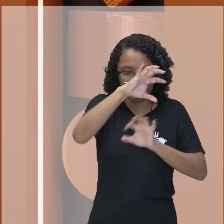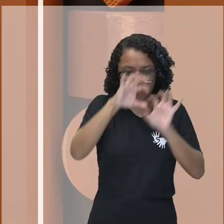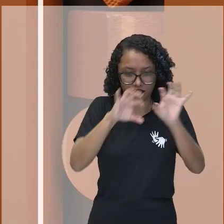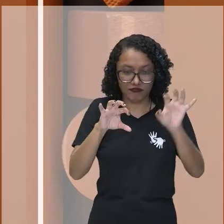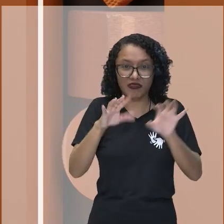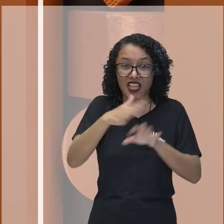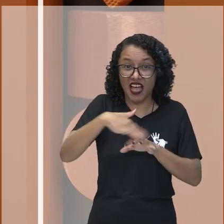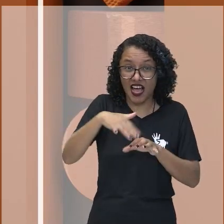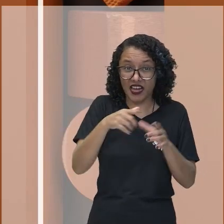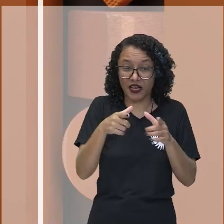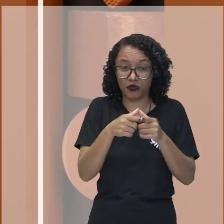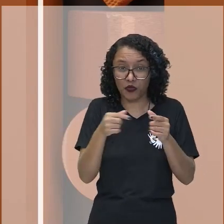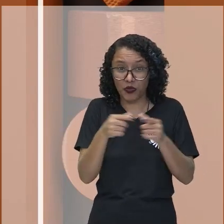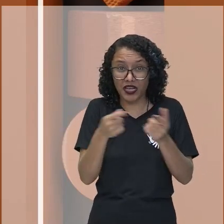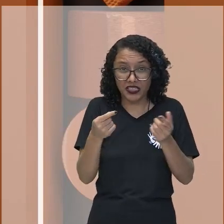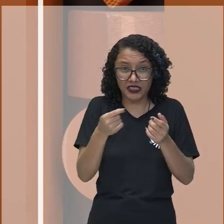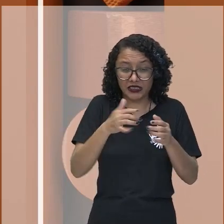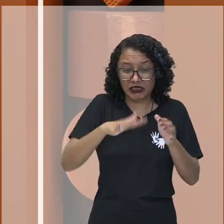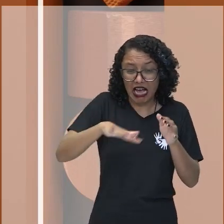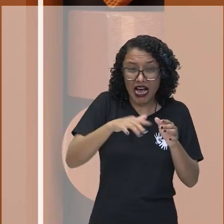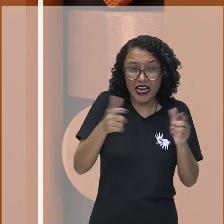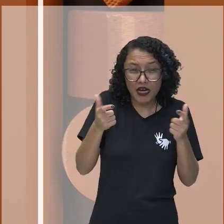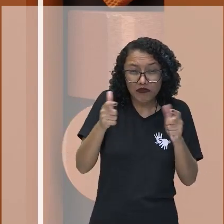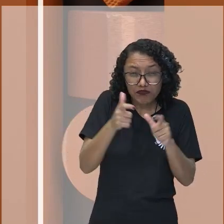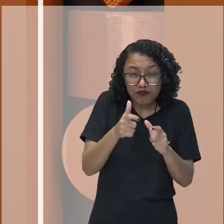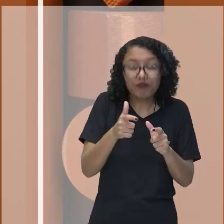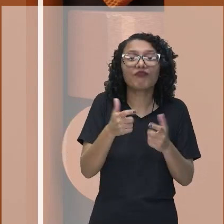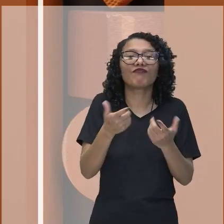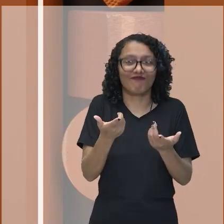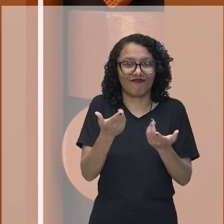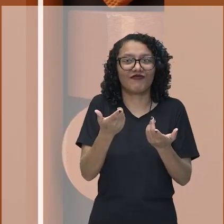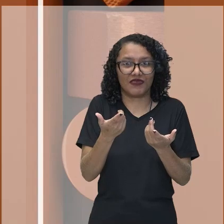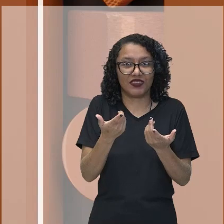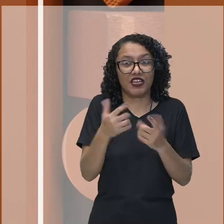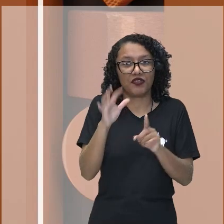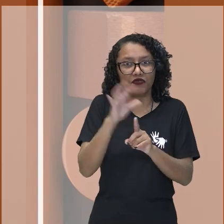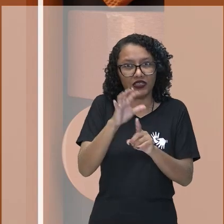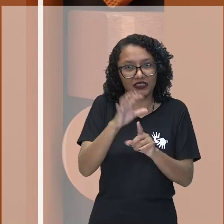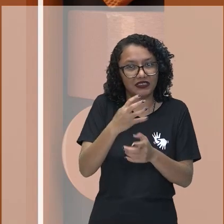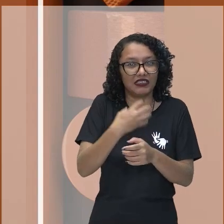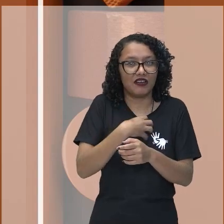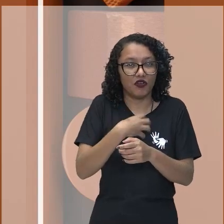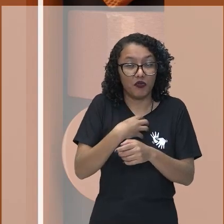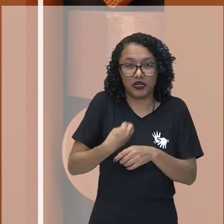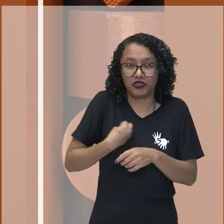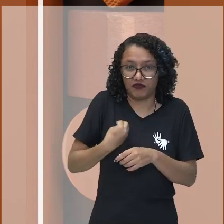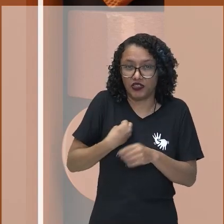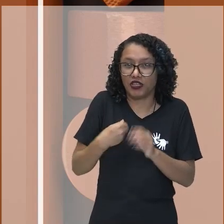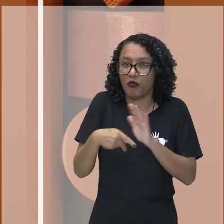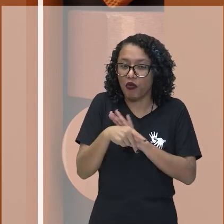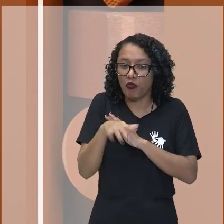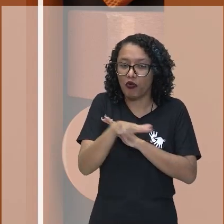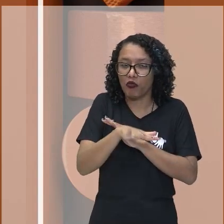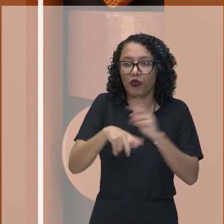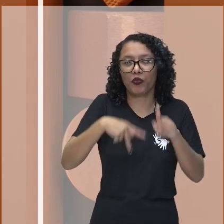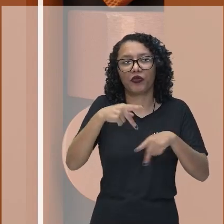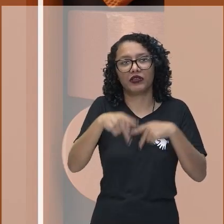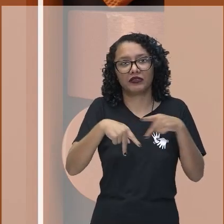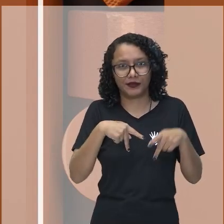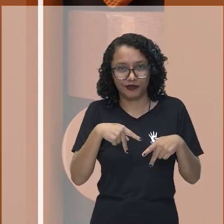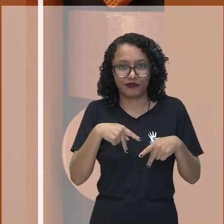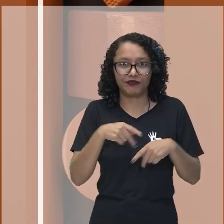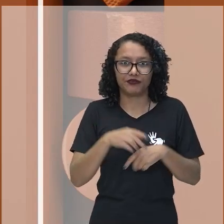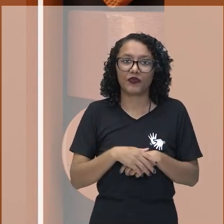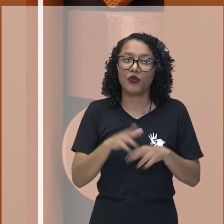com extensão territorial pequena, então isso acaba refletindo muito no modo de vida da população japonesa, tá? Então, a gente tem que estudar